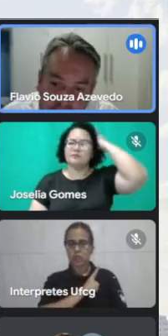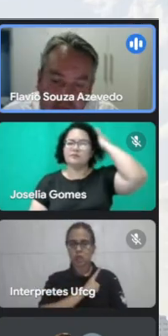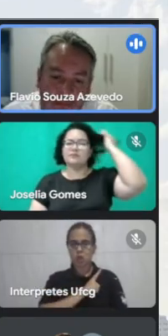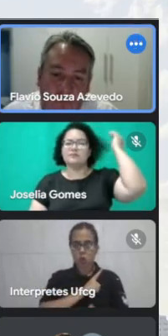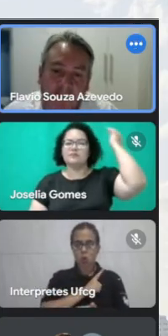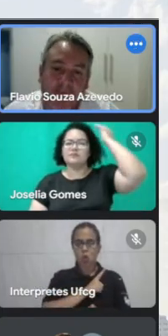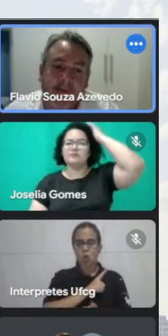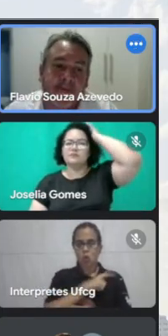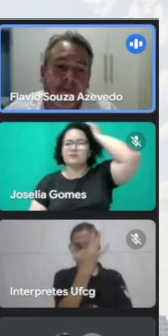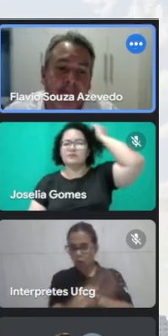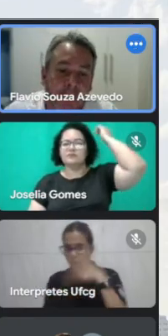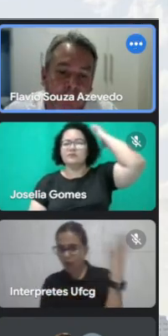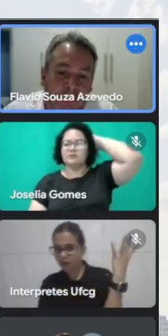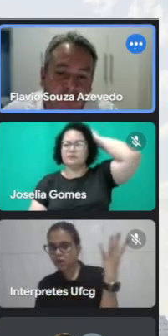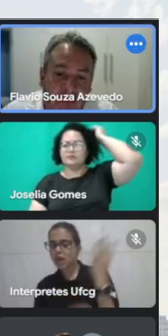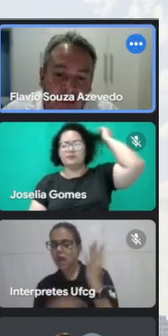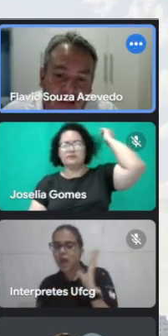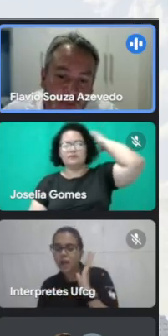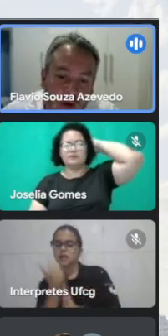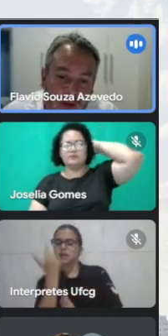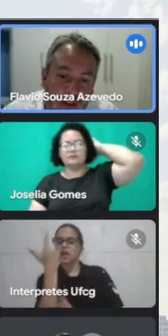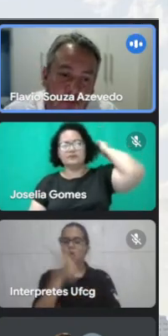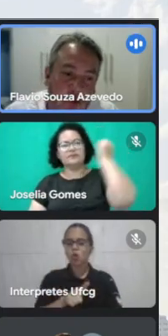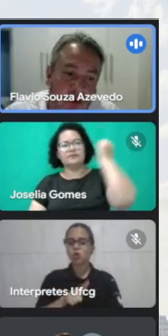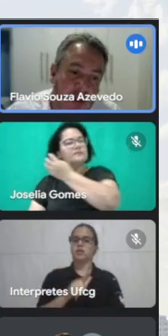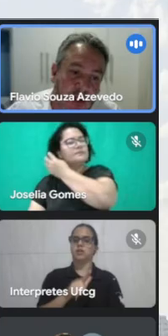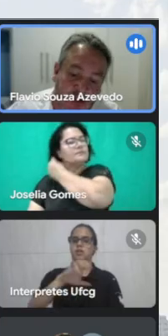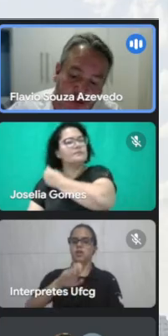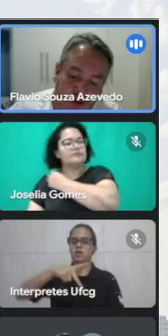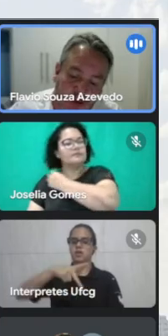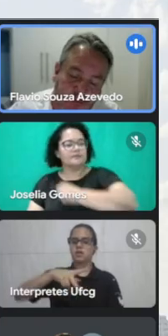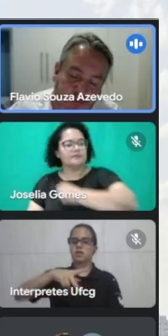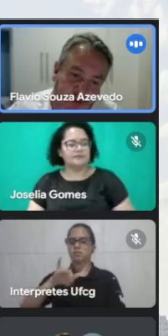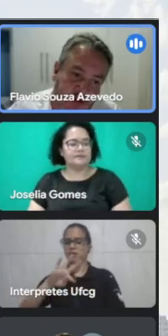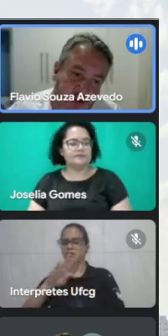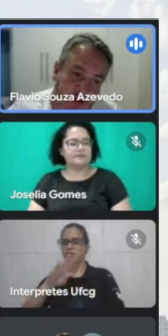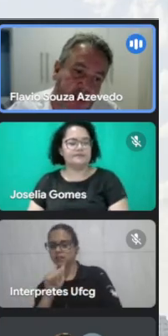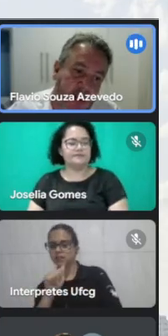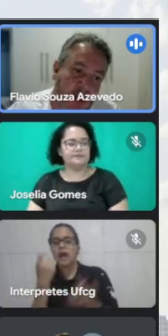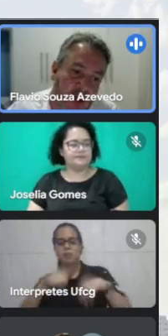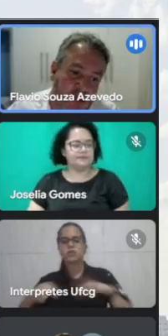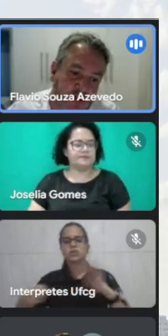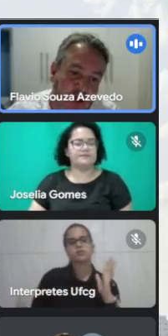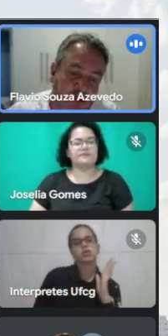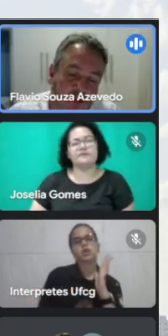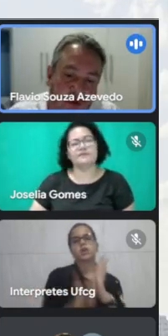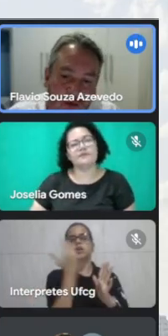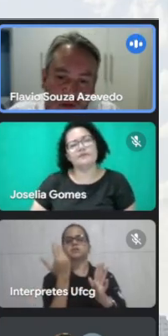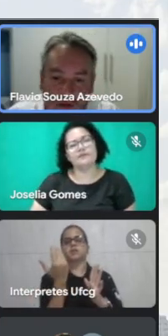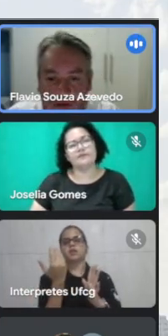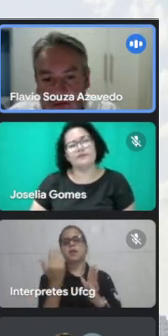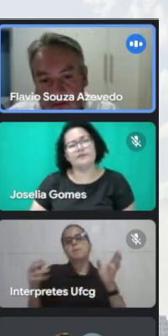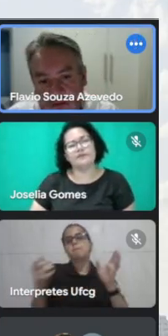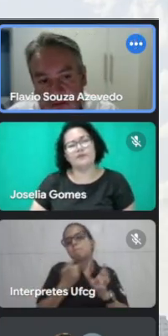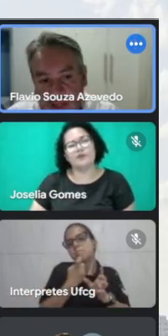flutuante livre, né? Isso é importante porque a gente vai ver aí que as classificações dos